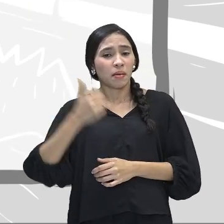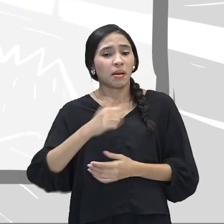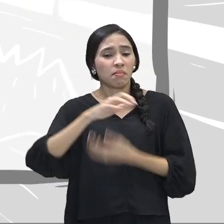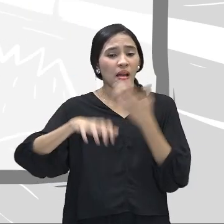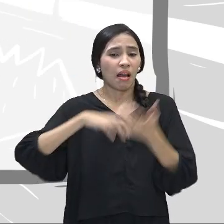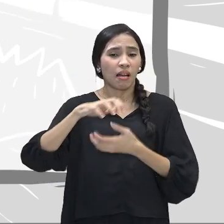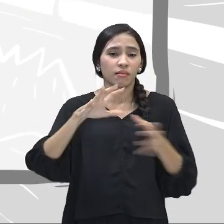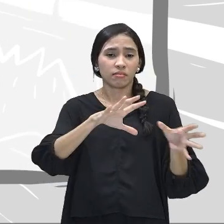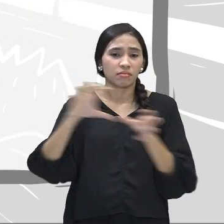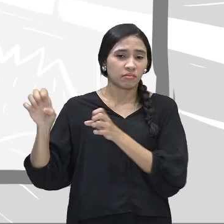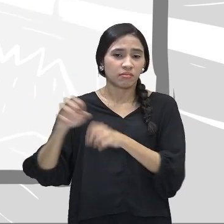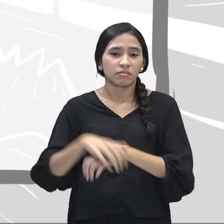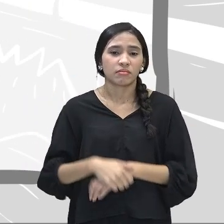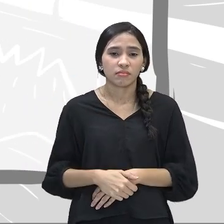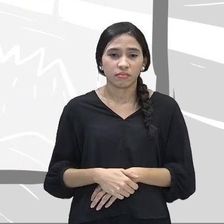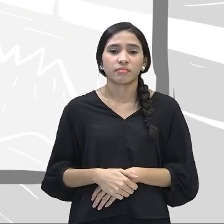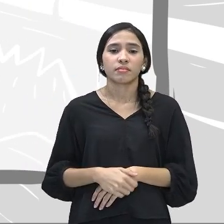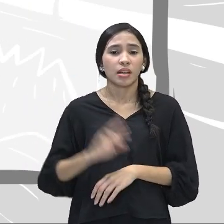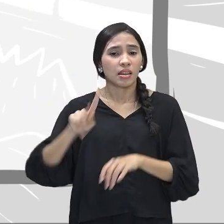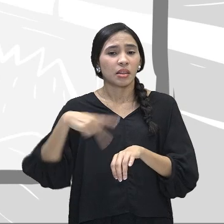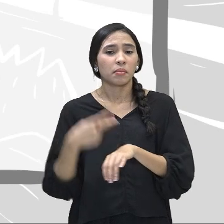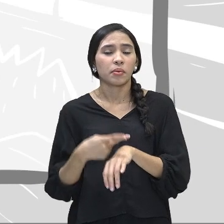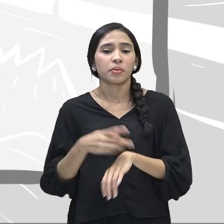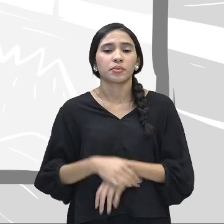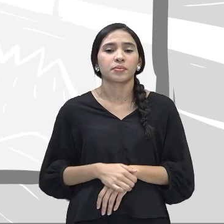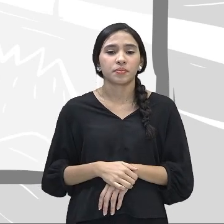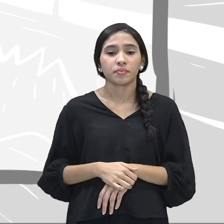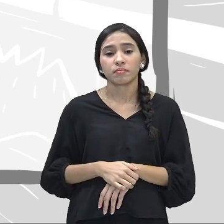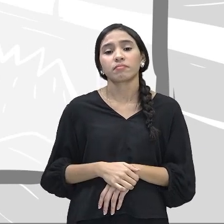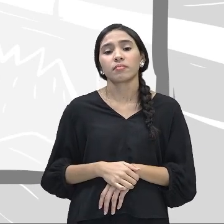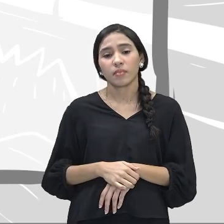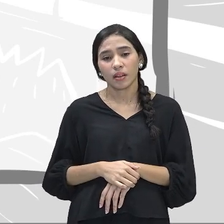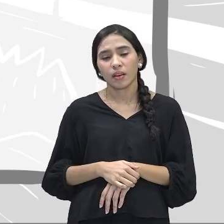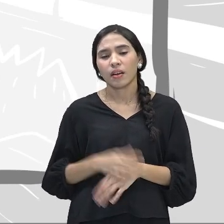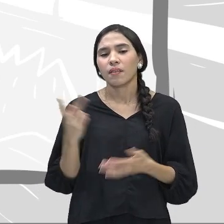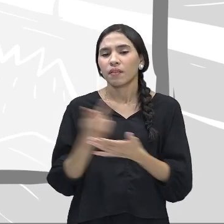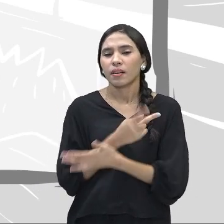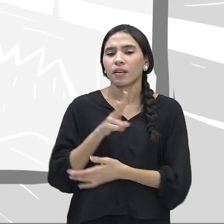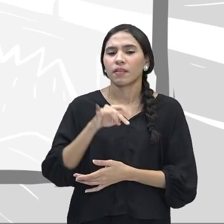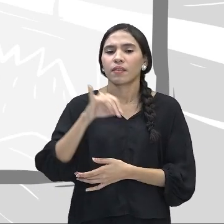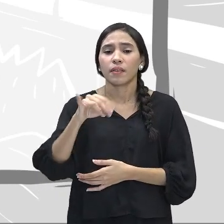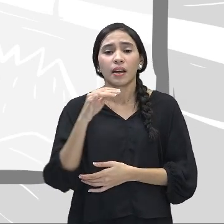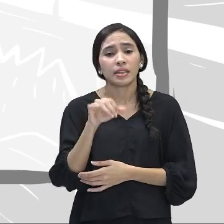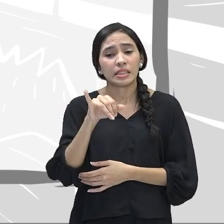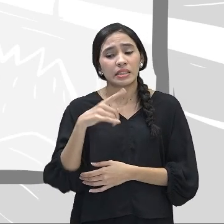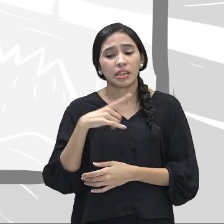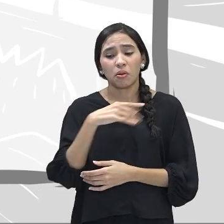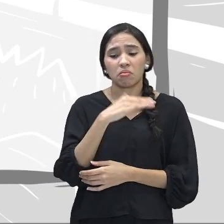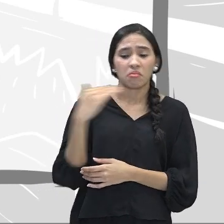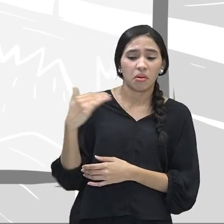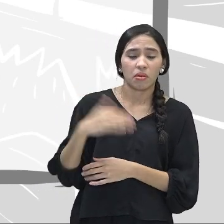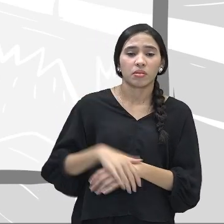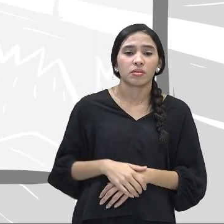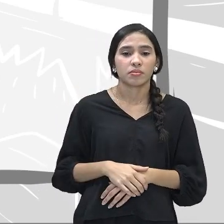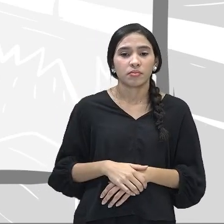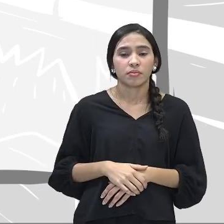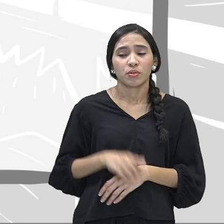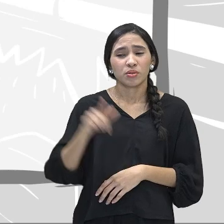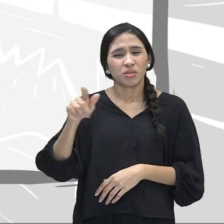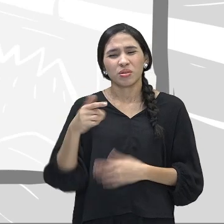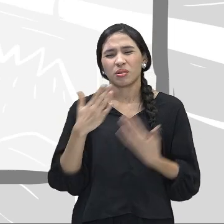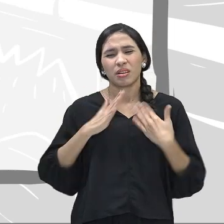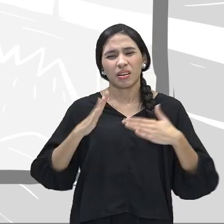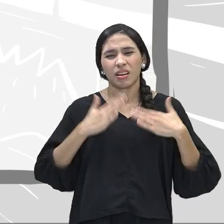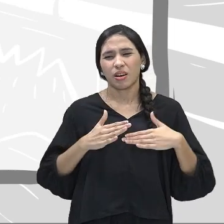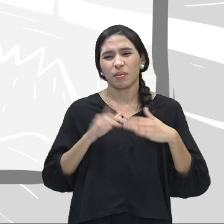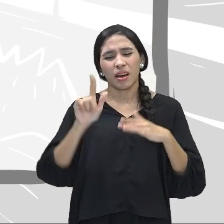latir, instantaneamente. Depois, então, se vai ver se deu mortos. O senhor tolere. Isto é